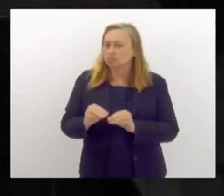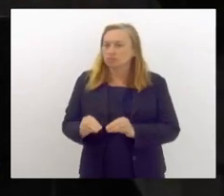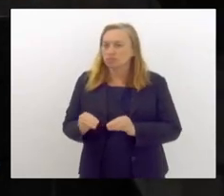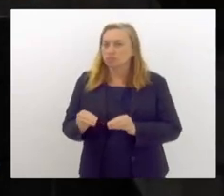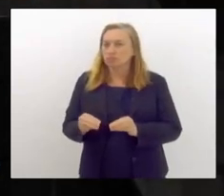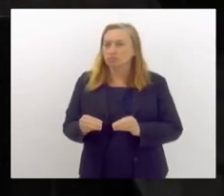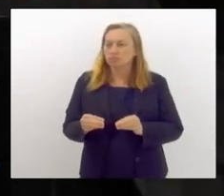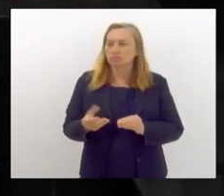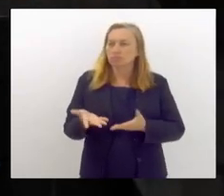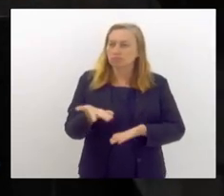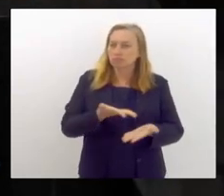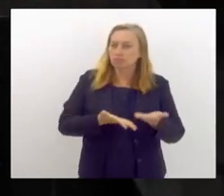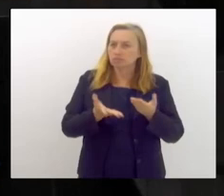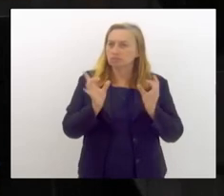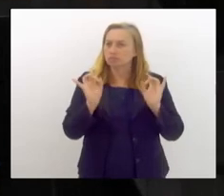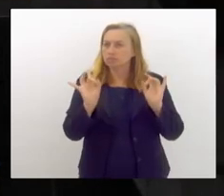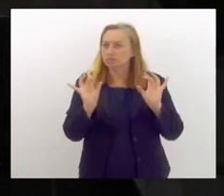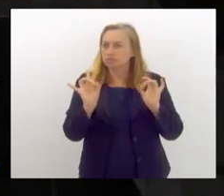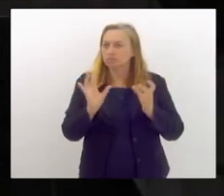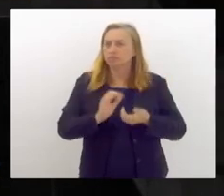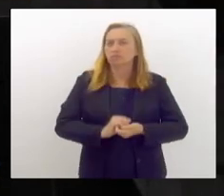especial.